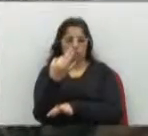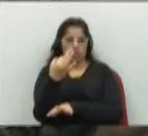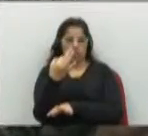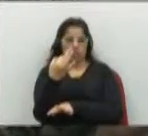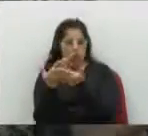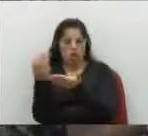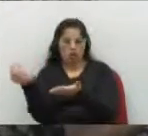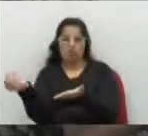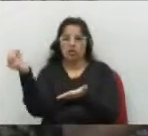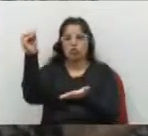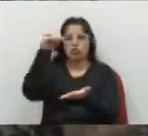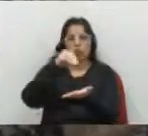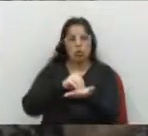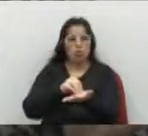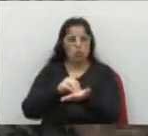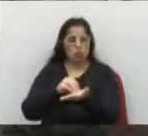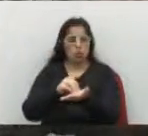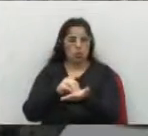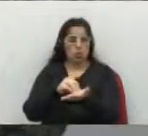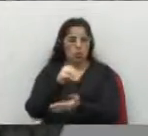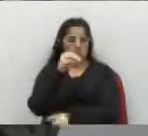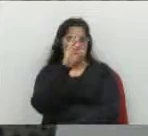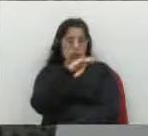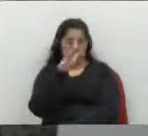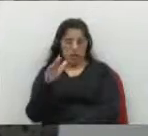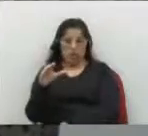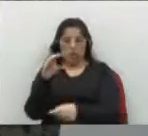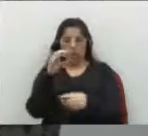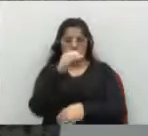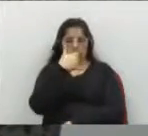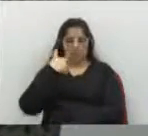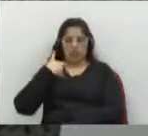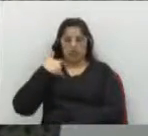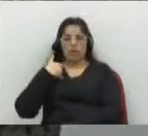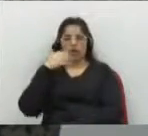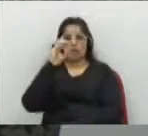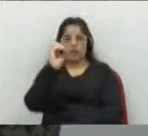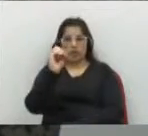se colocou criança de 0 anos a 10 anos,